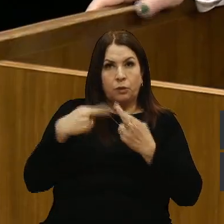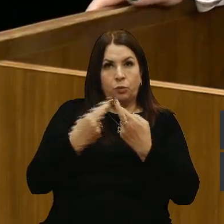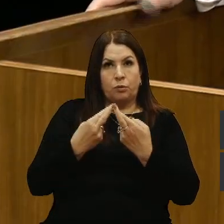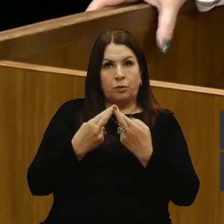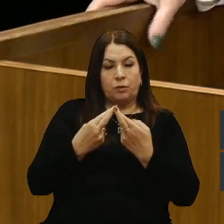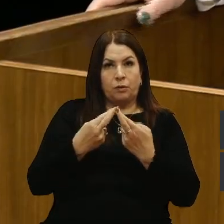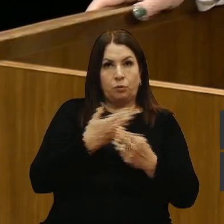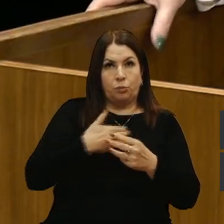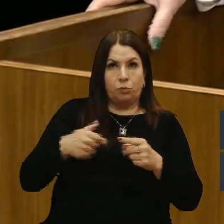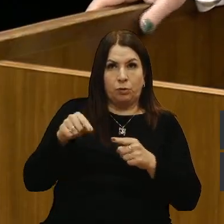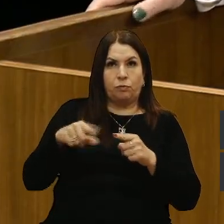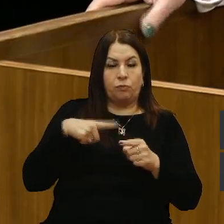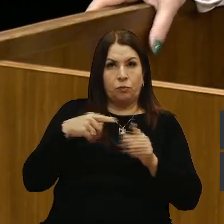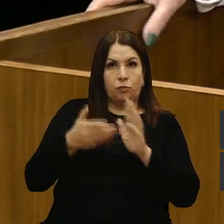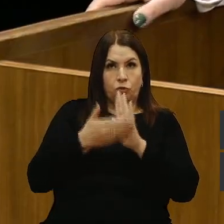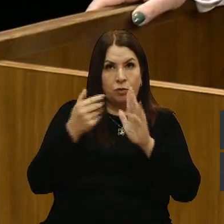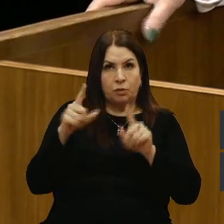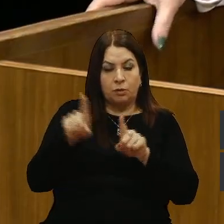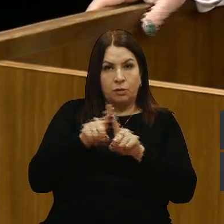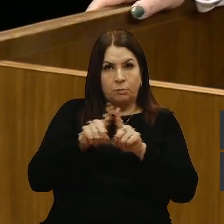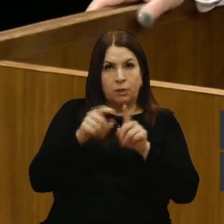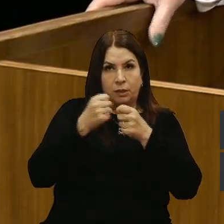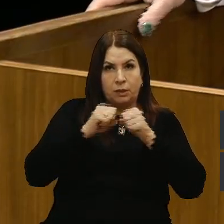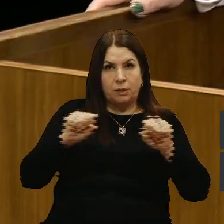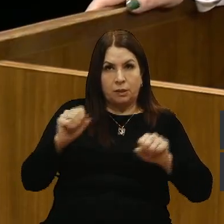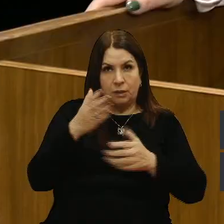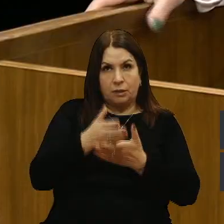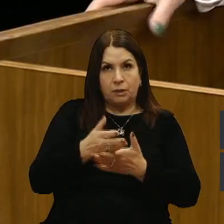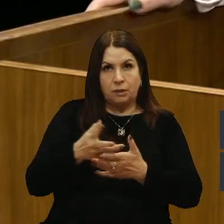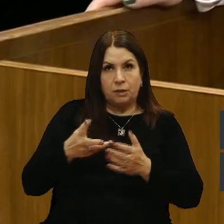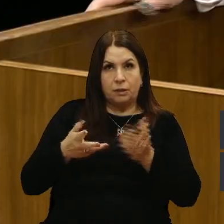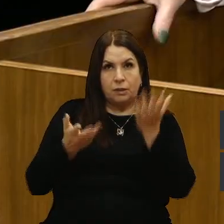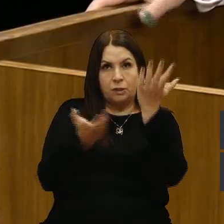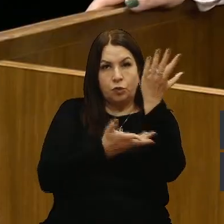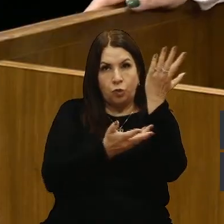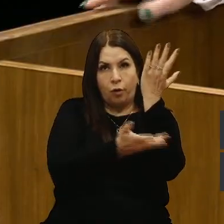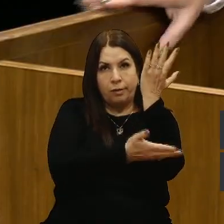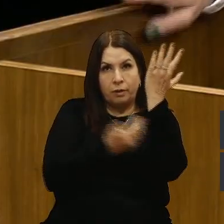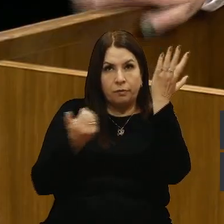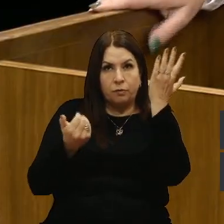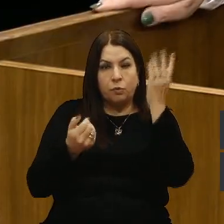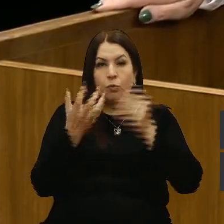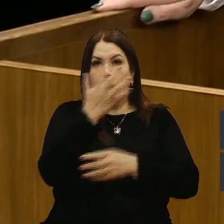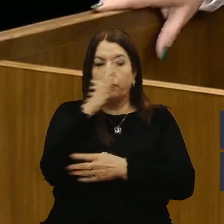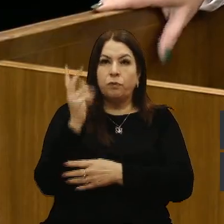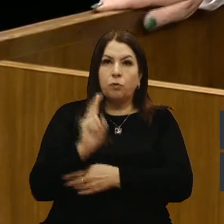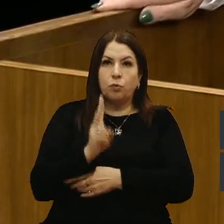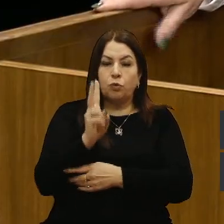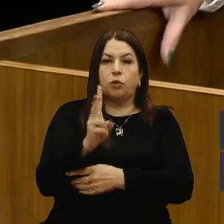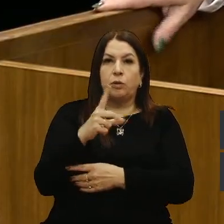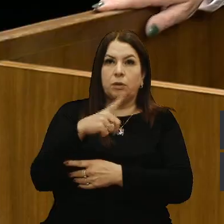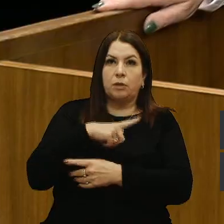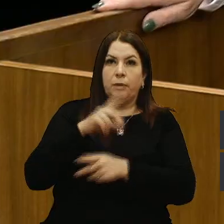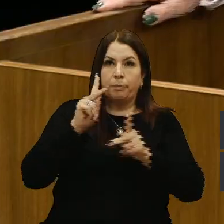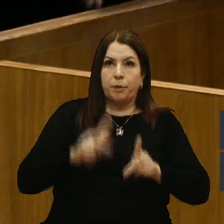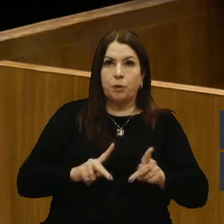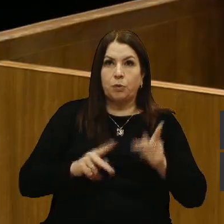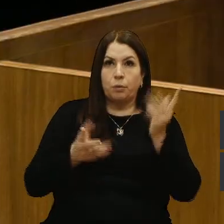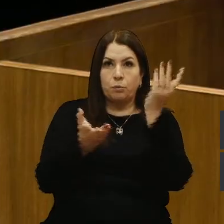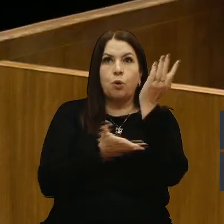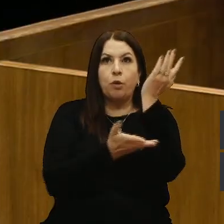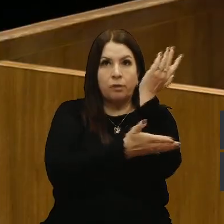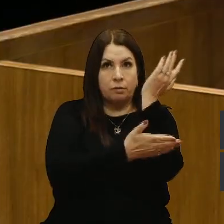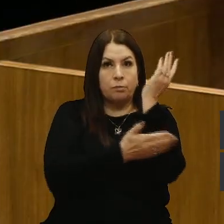aqui, vão tirar também da secretaria de quem corta árvores? Ou as árvores vão continuar tendo gente para cortar?